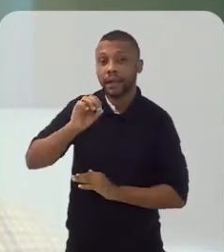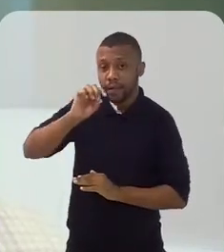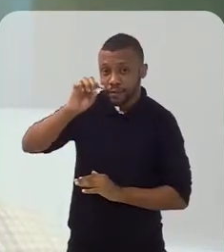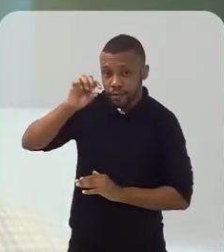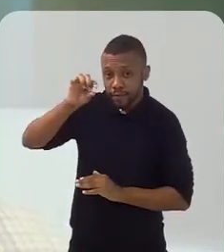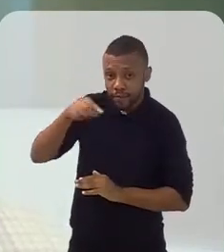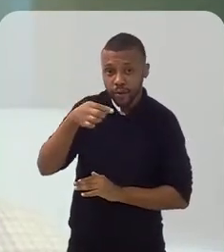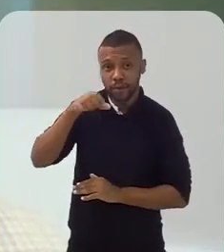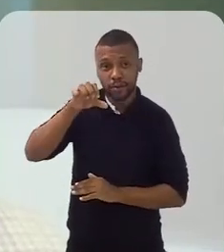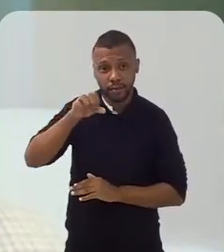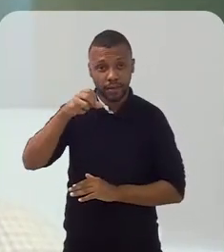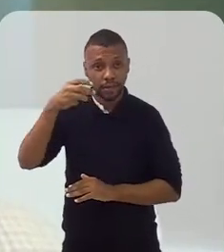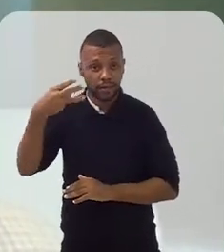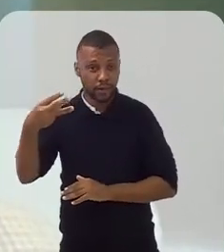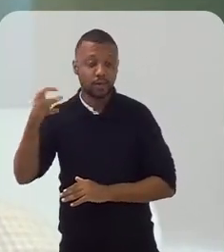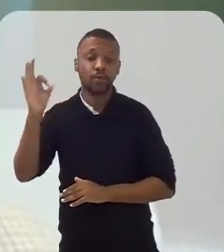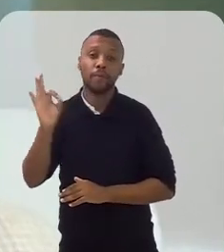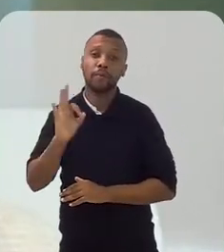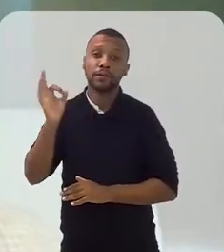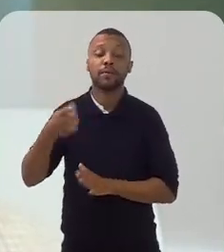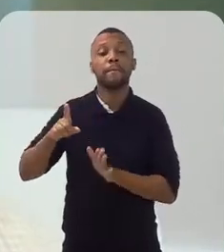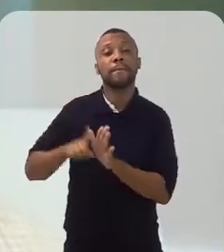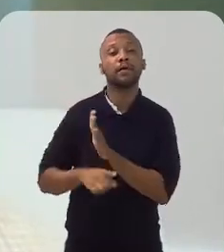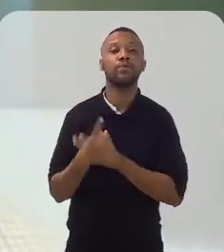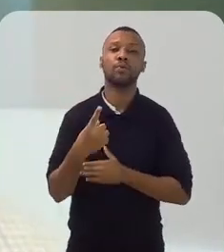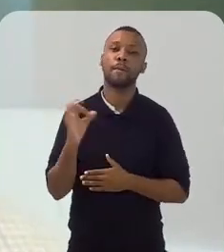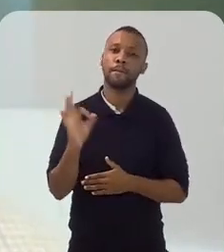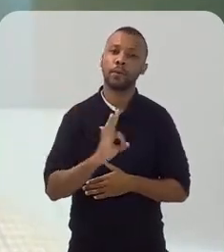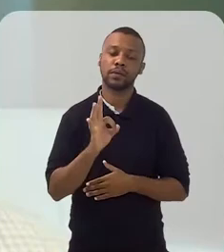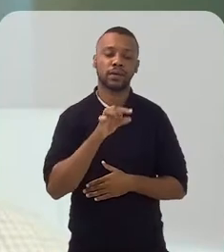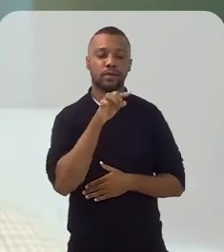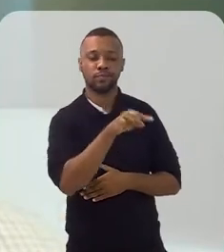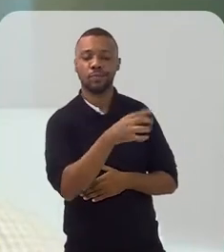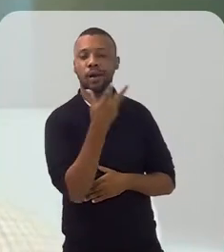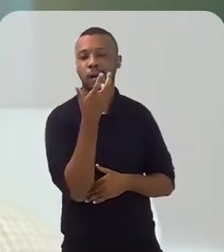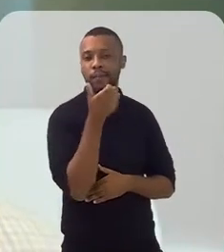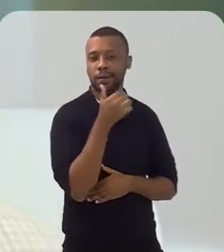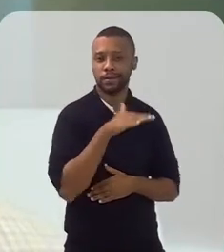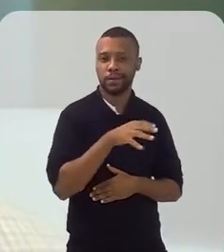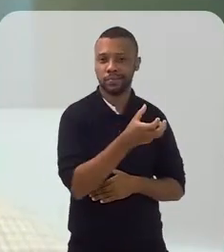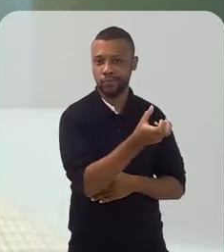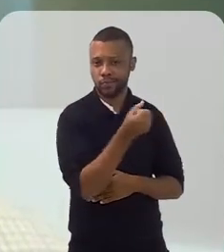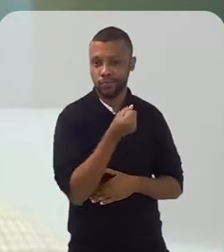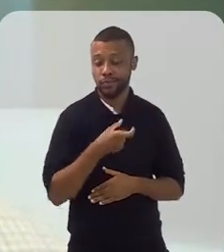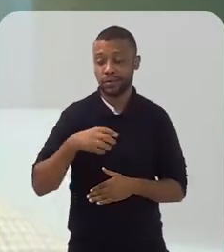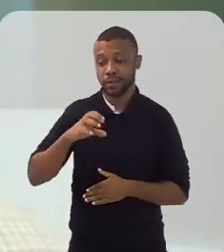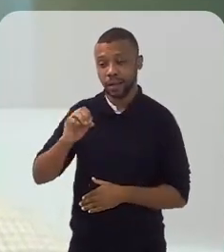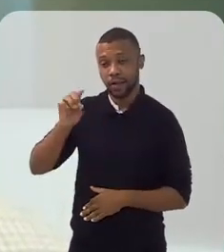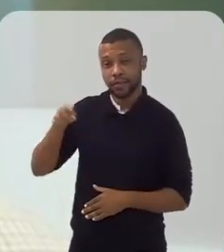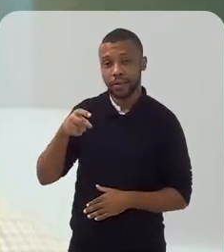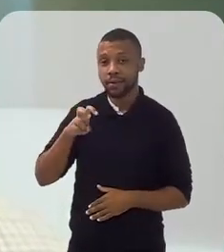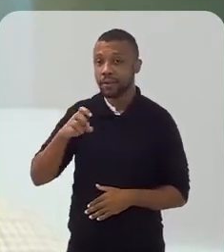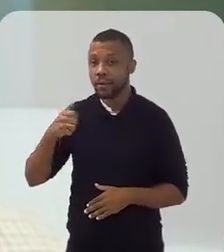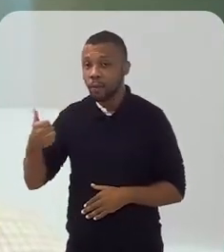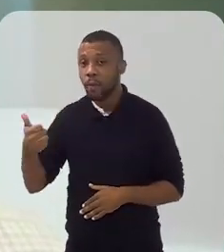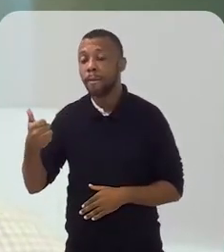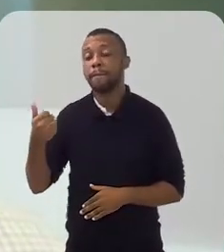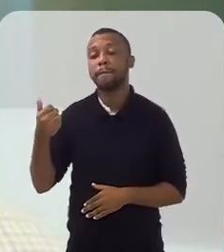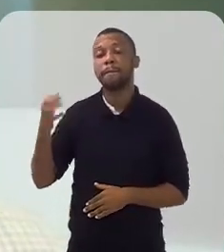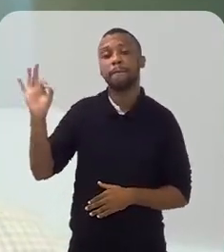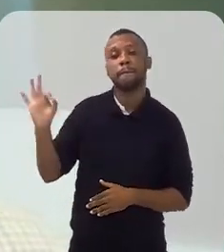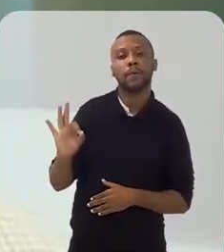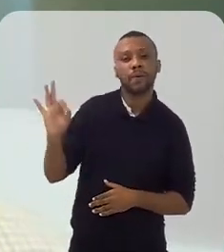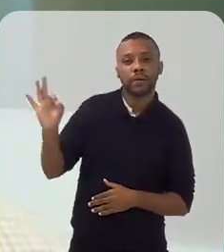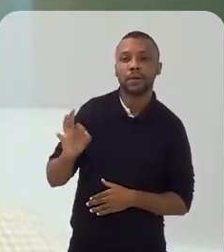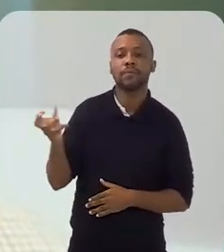0,93% do potencial de captação, menos de 1% para os fundos da criança e 0,51%